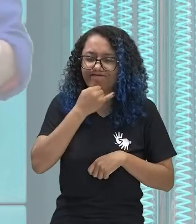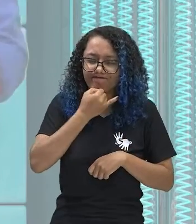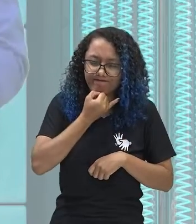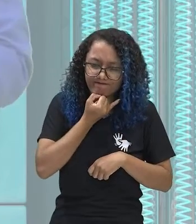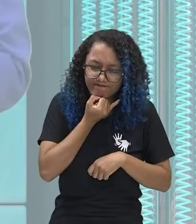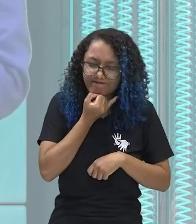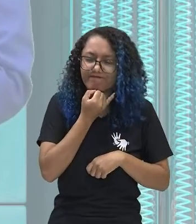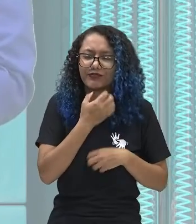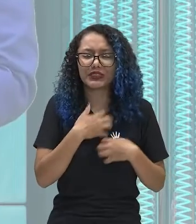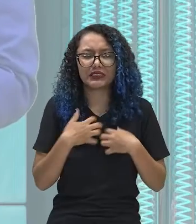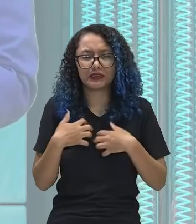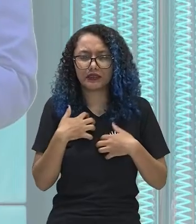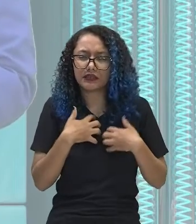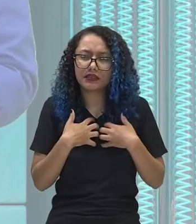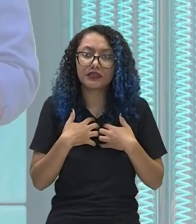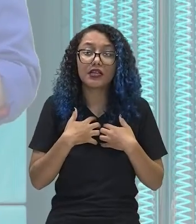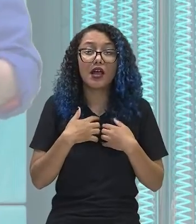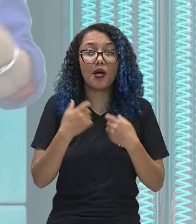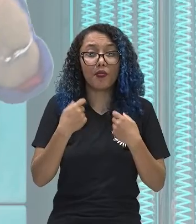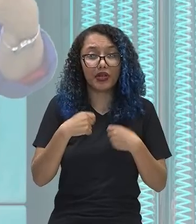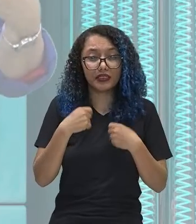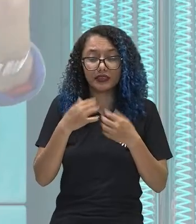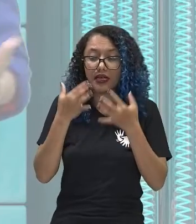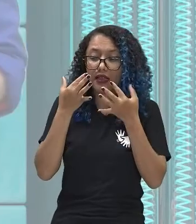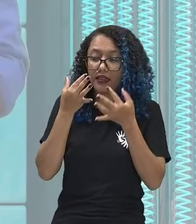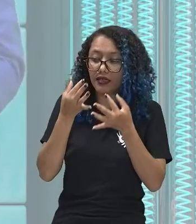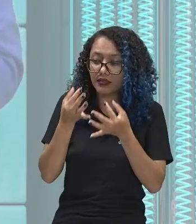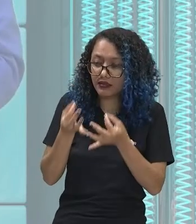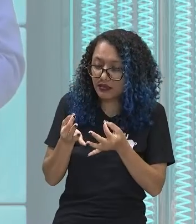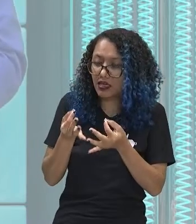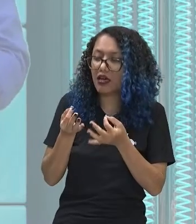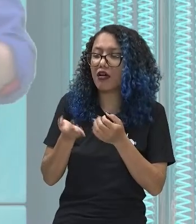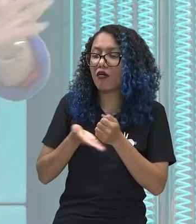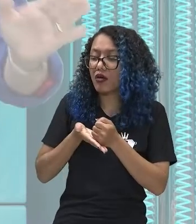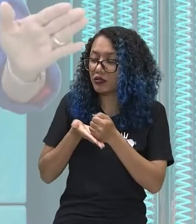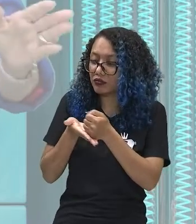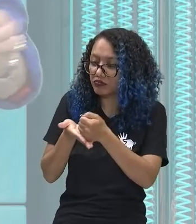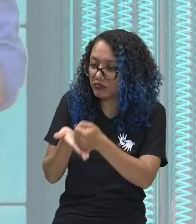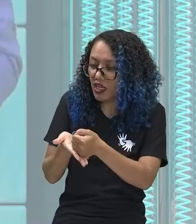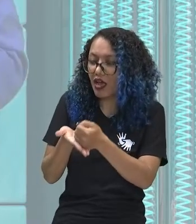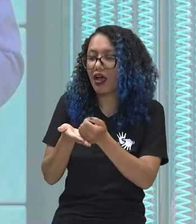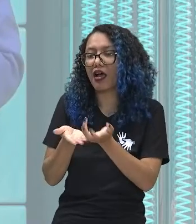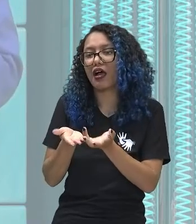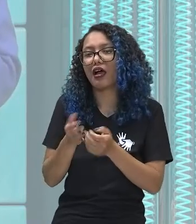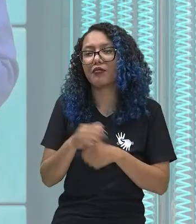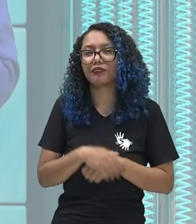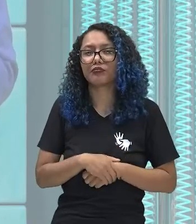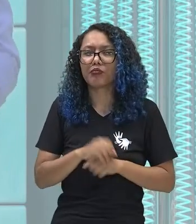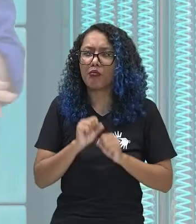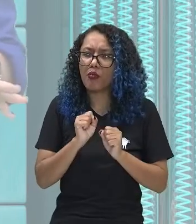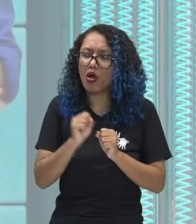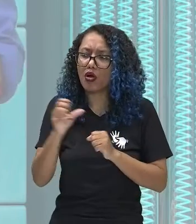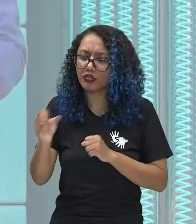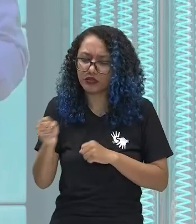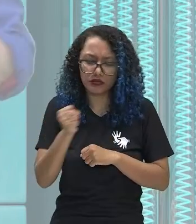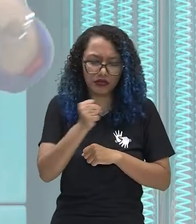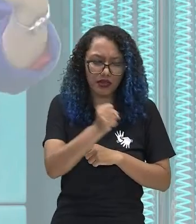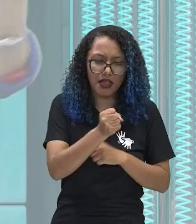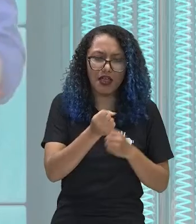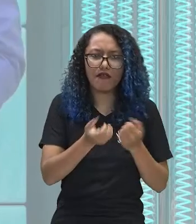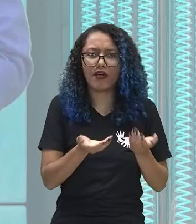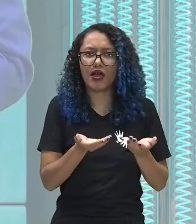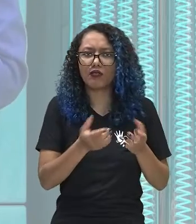né, e você deve olhar para essa pessoa, né, tentar ajudar de alguma forma, encaminhar para algum serviço público, né.